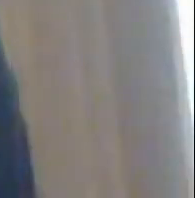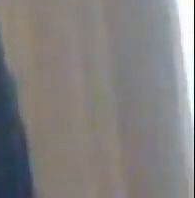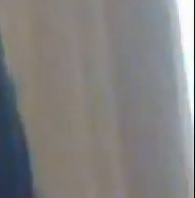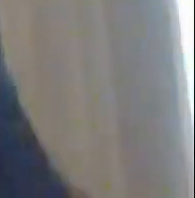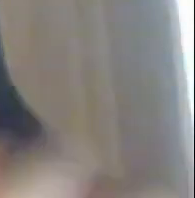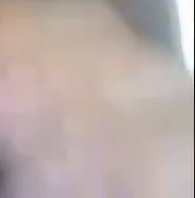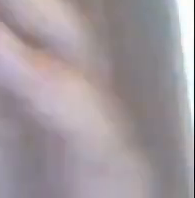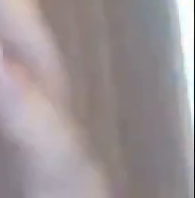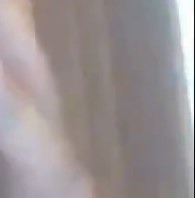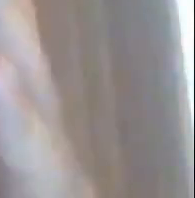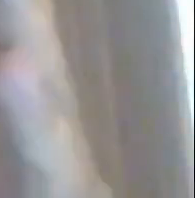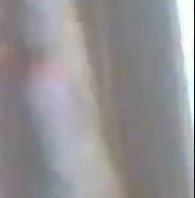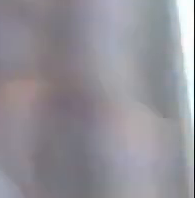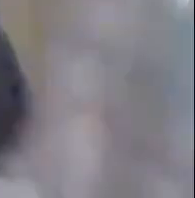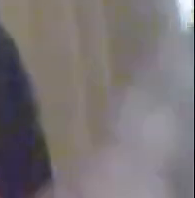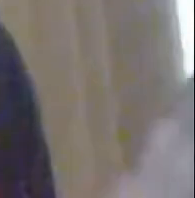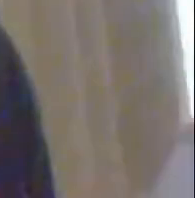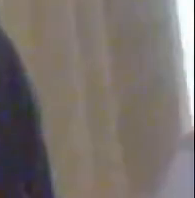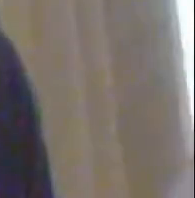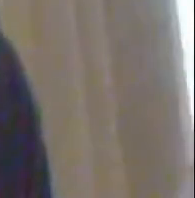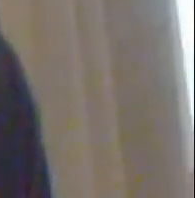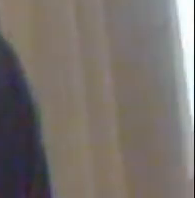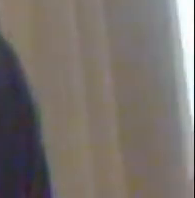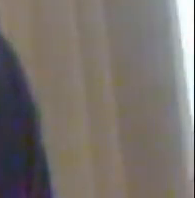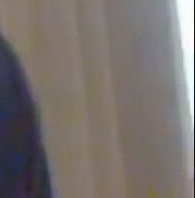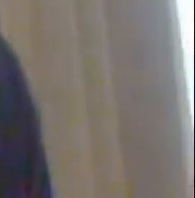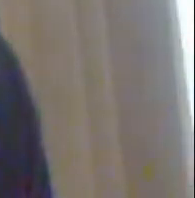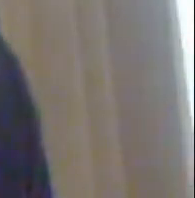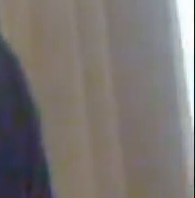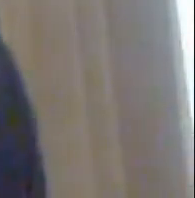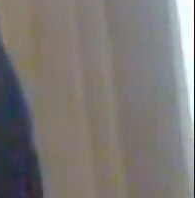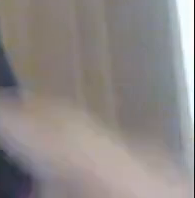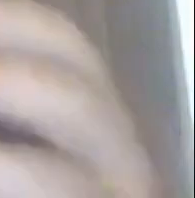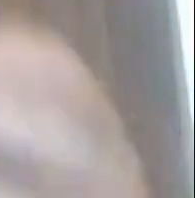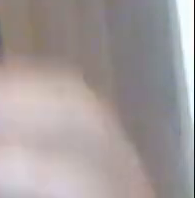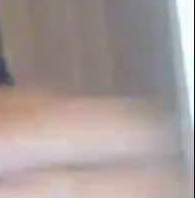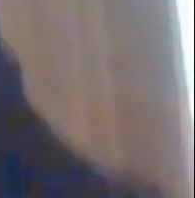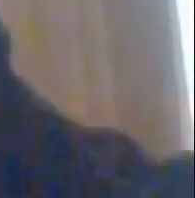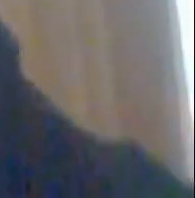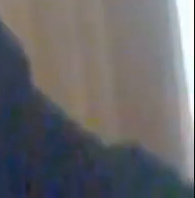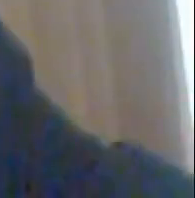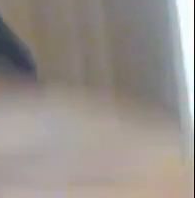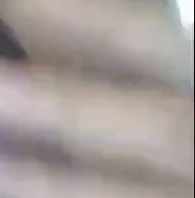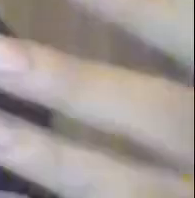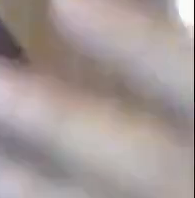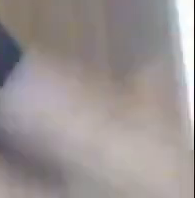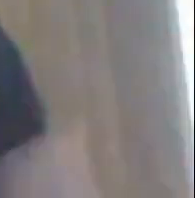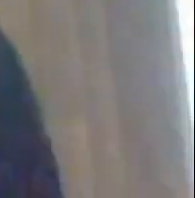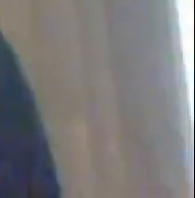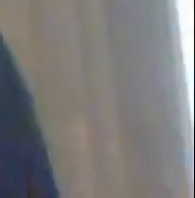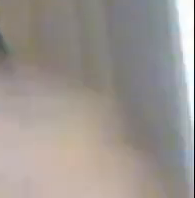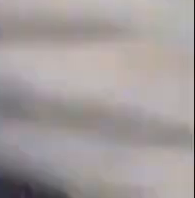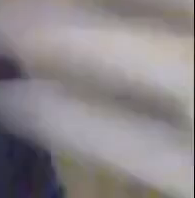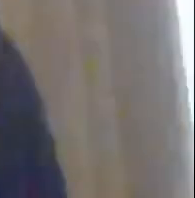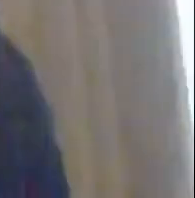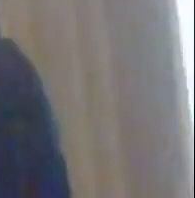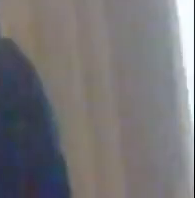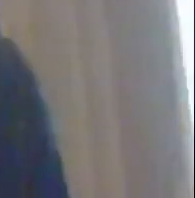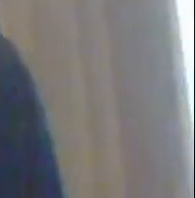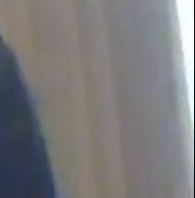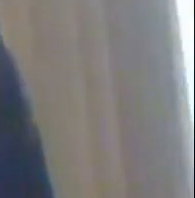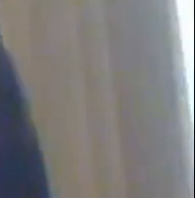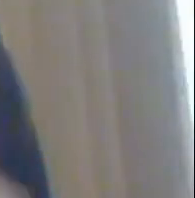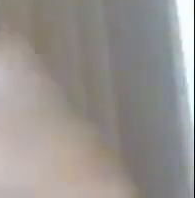pública, ele precisa ser controlado pelo Ministério Público. Por quê? Porque tudo que nós estamos falando, coleta